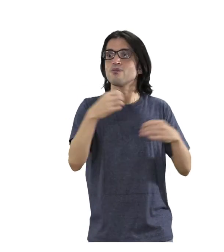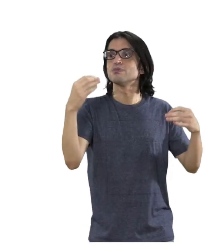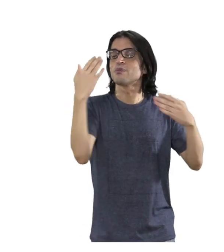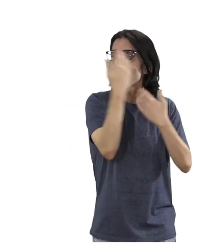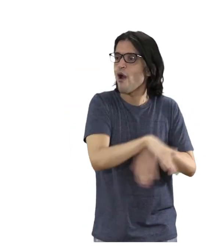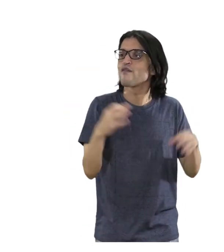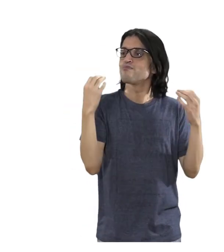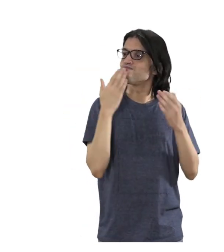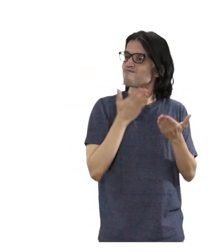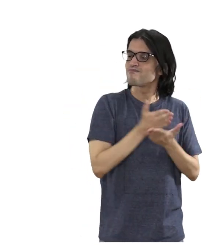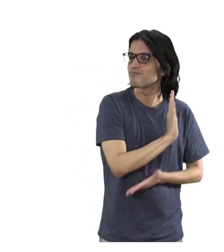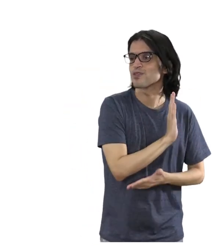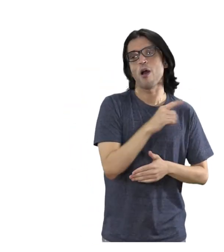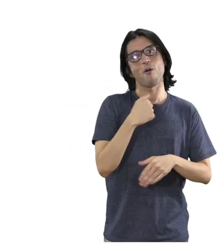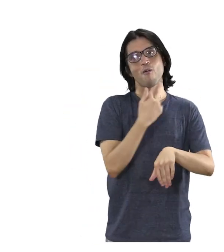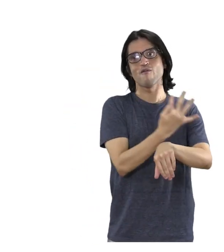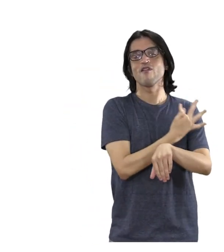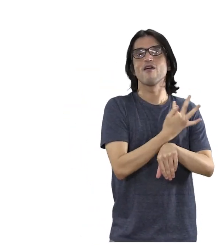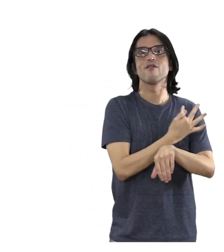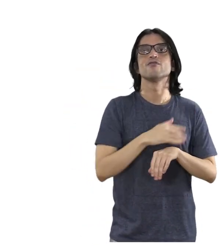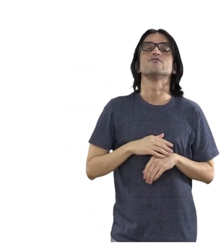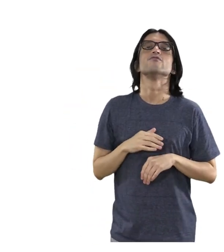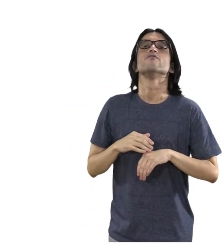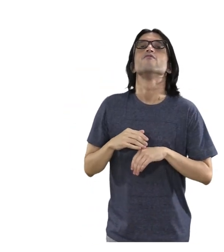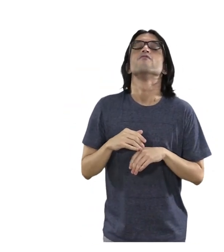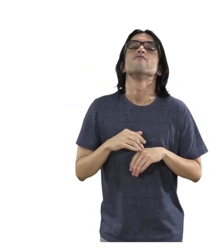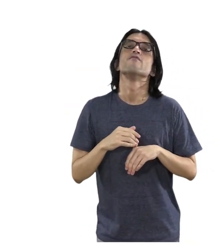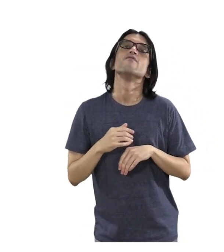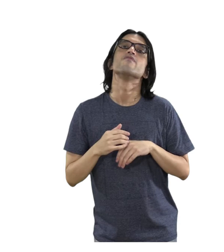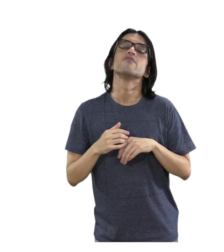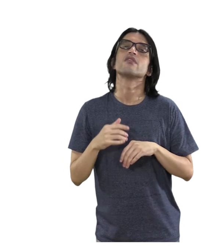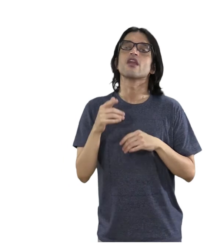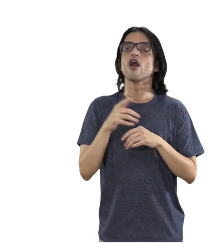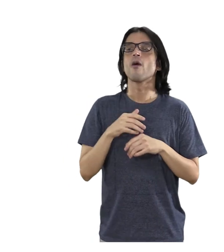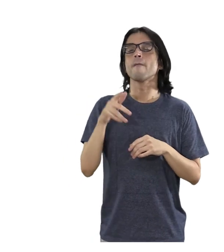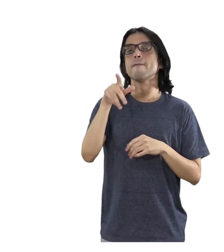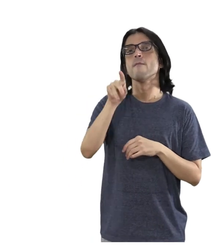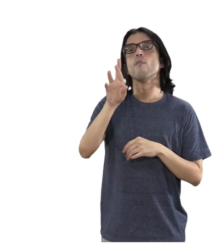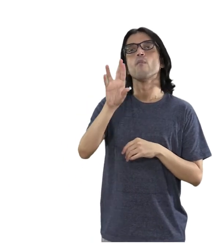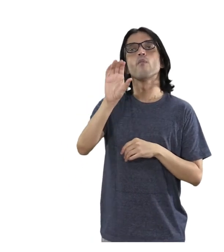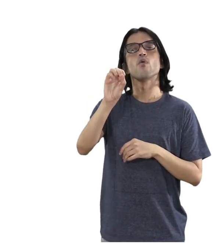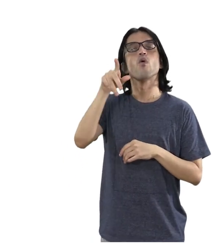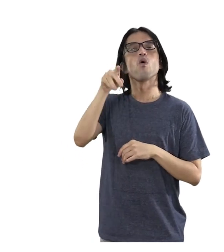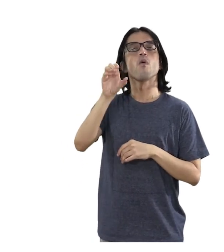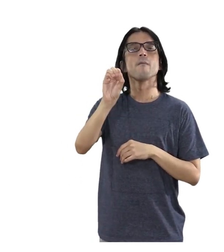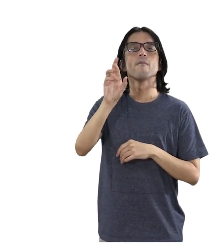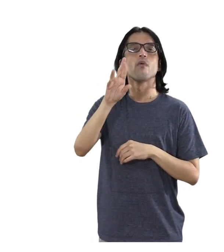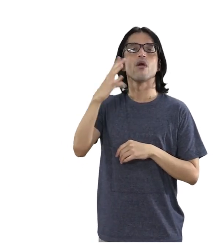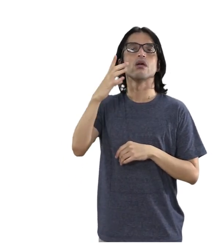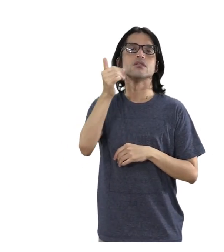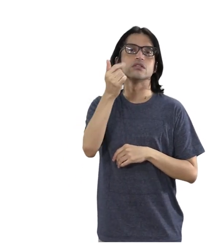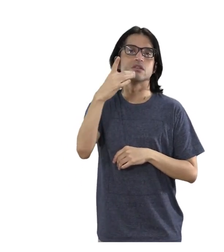para finalizar, adverbial proporcional, que exprime proporção. São